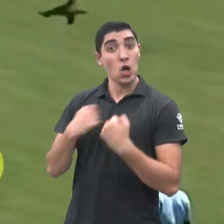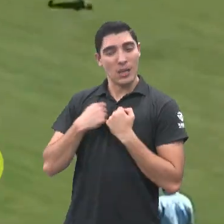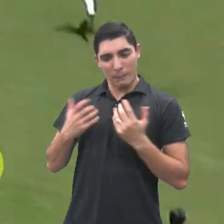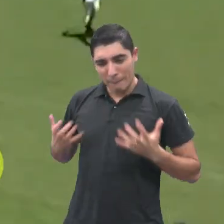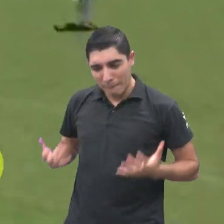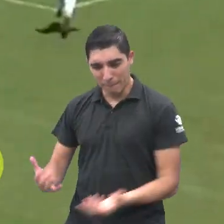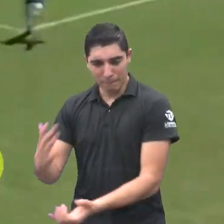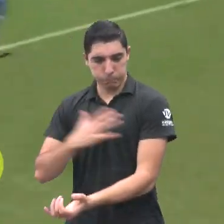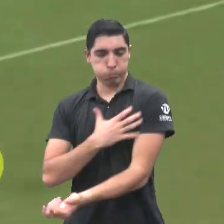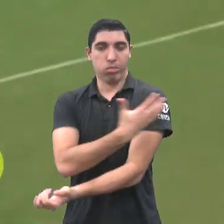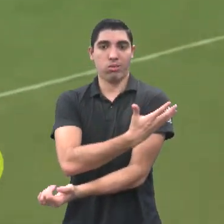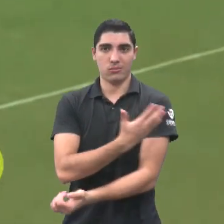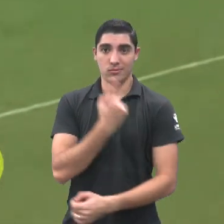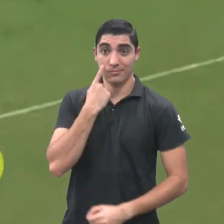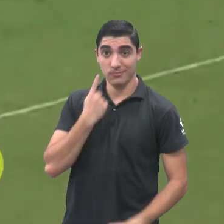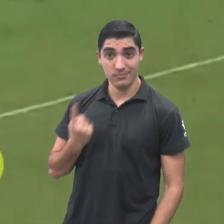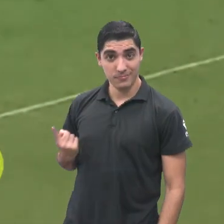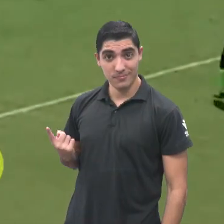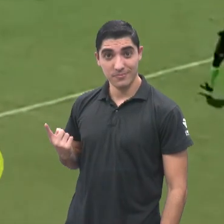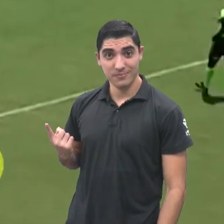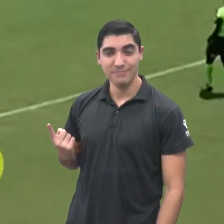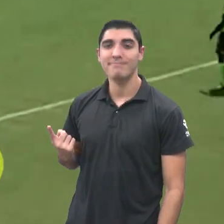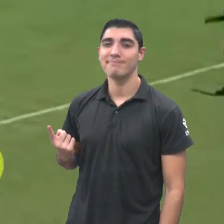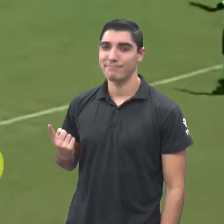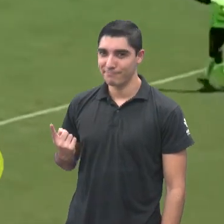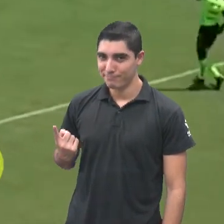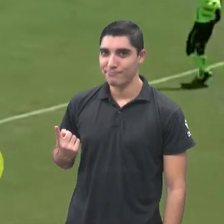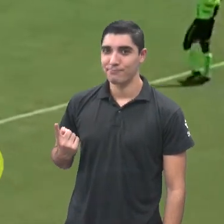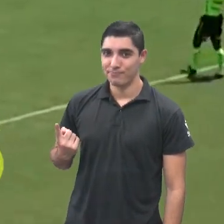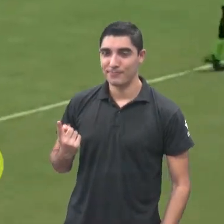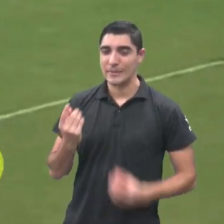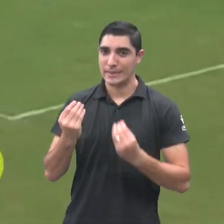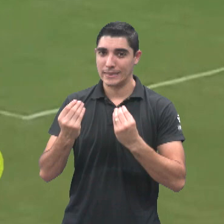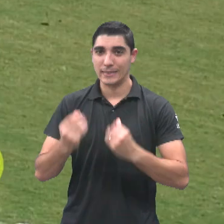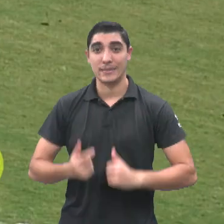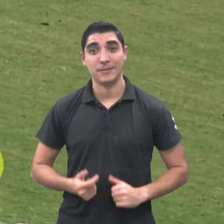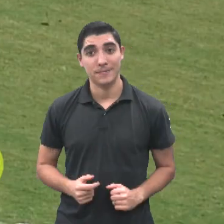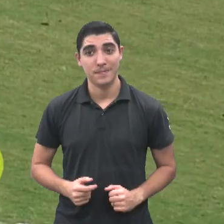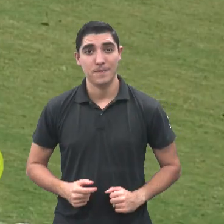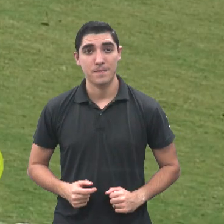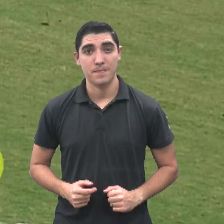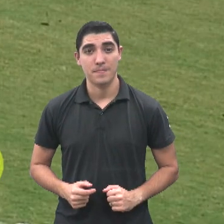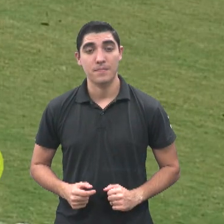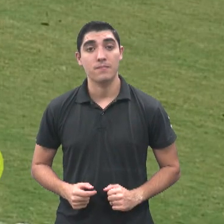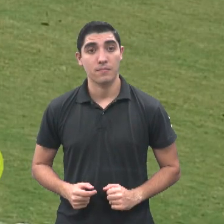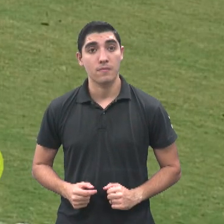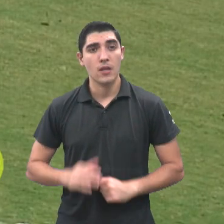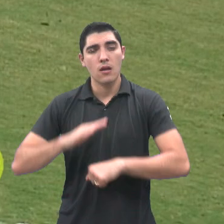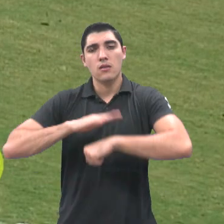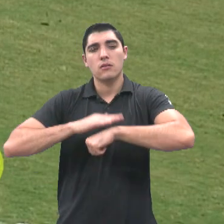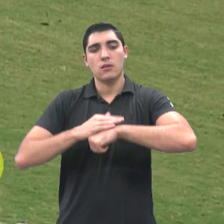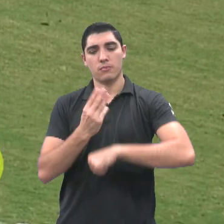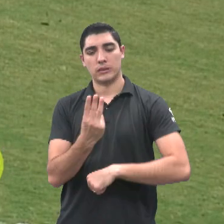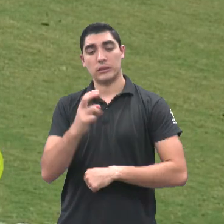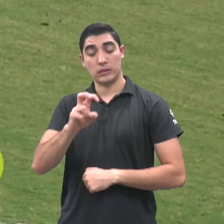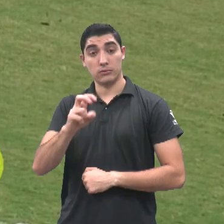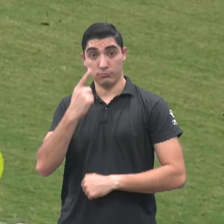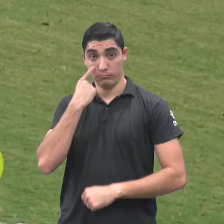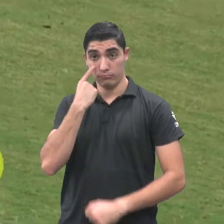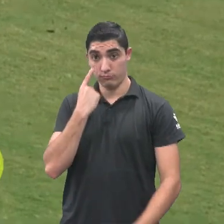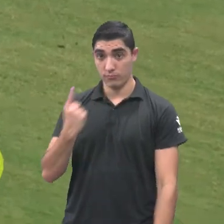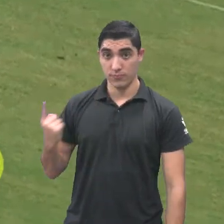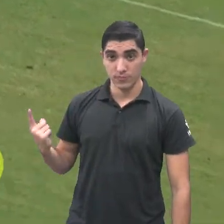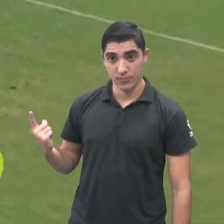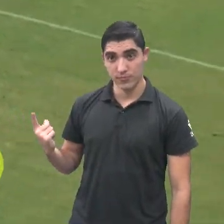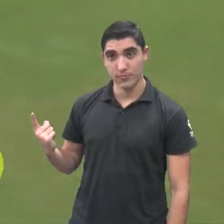e ela escapuliu em escanteio para a Pantera da Noroeste. Aos 35, escanteio de mangas curtas